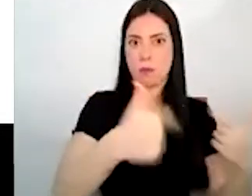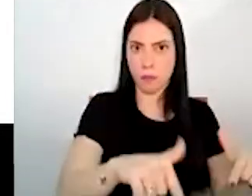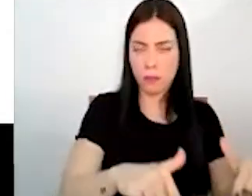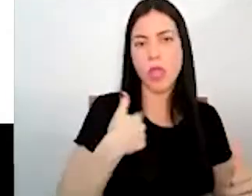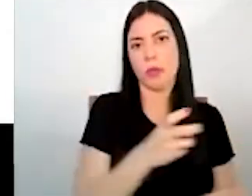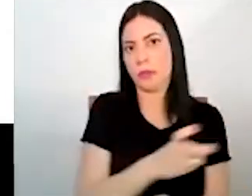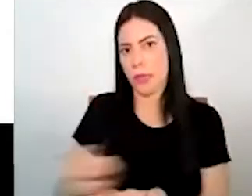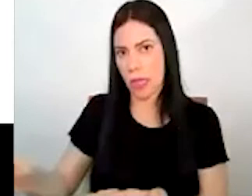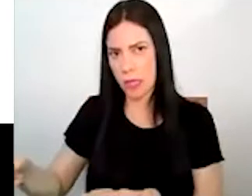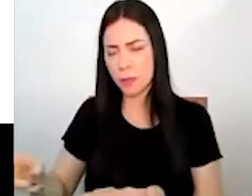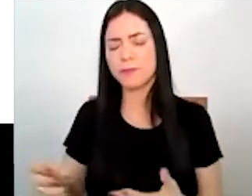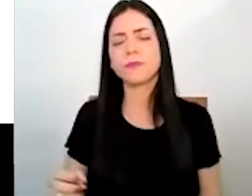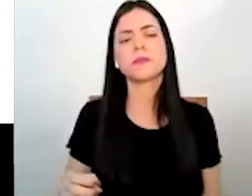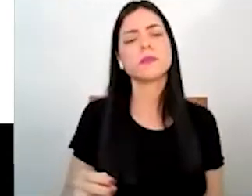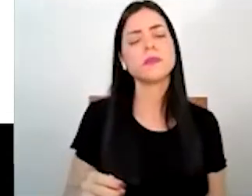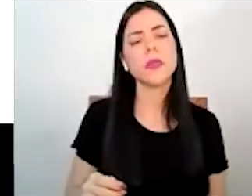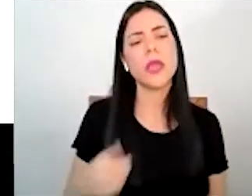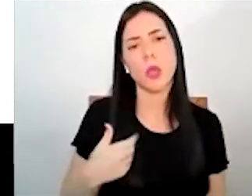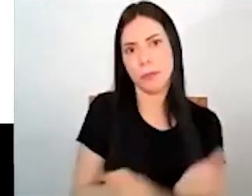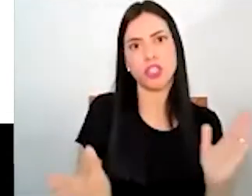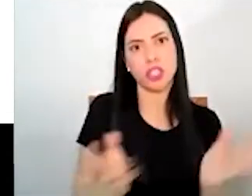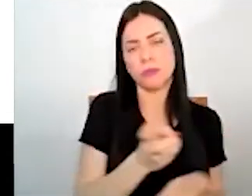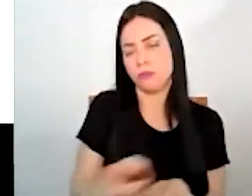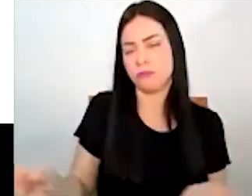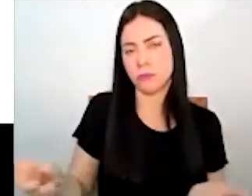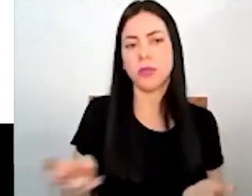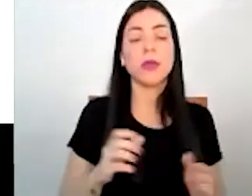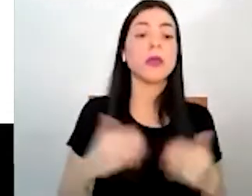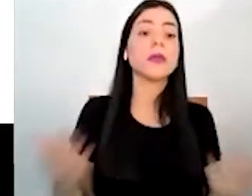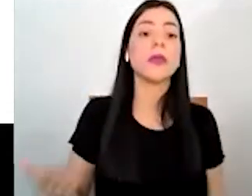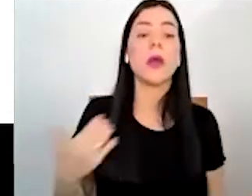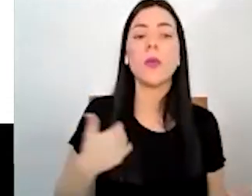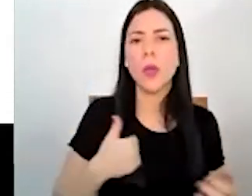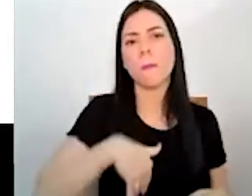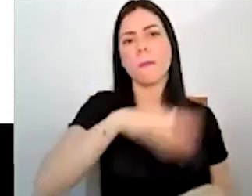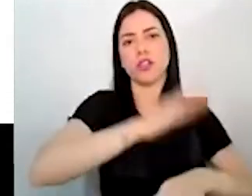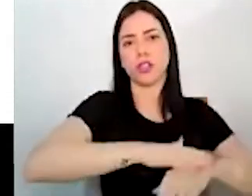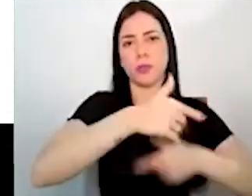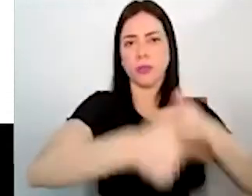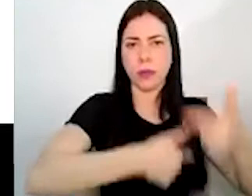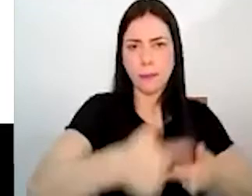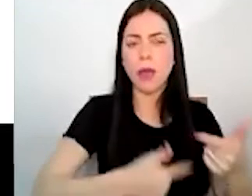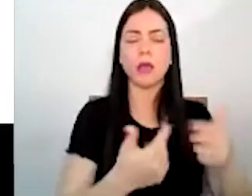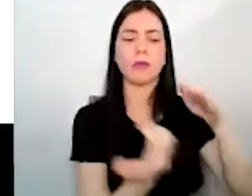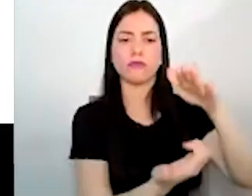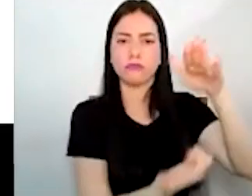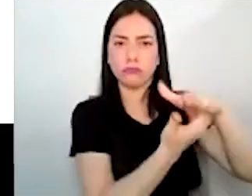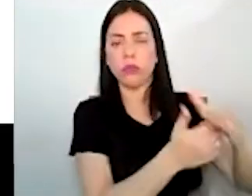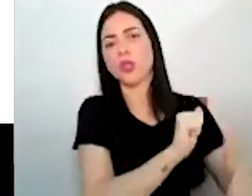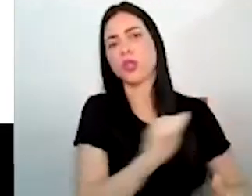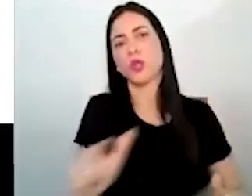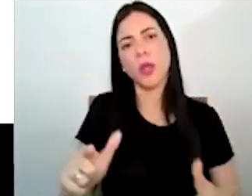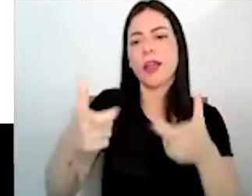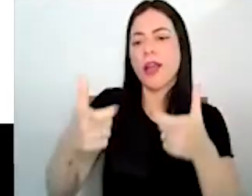muito mais tempo de trabalho trabalhando em organizações ou estúdios do que trabalhando como